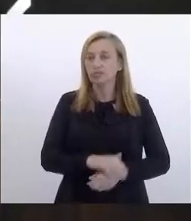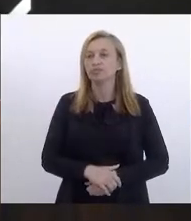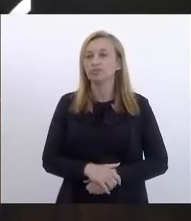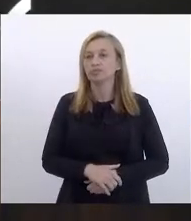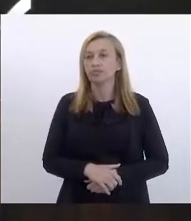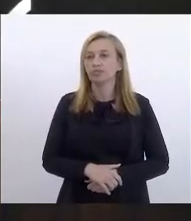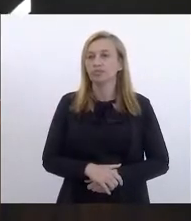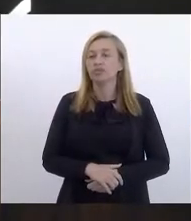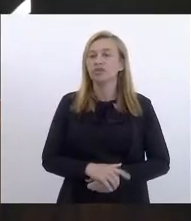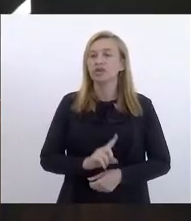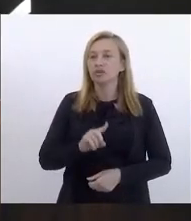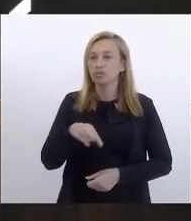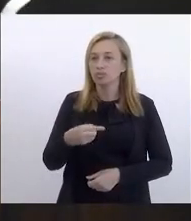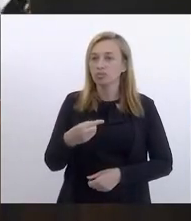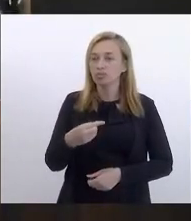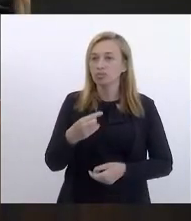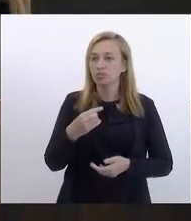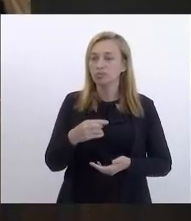e vou colher o parecer